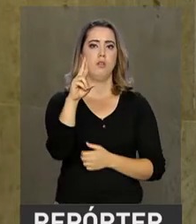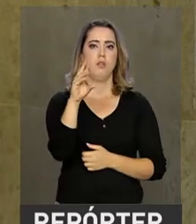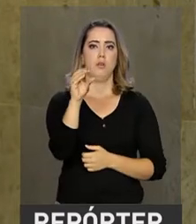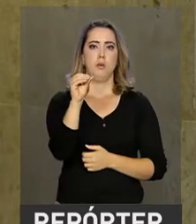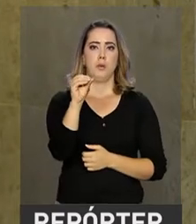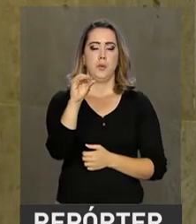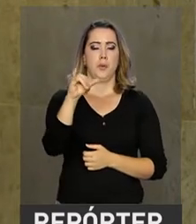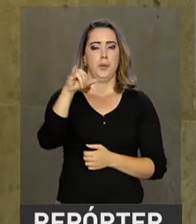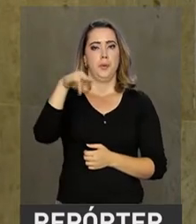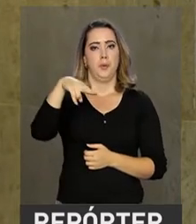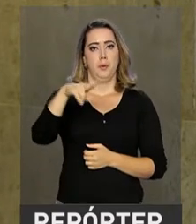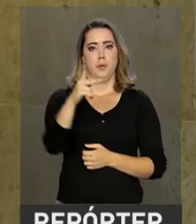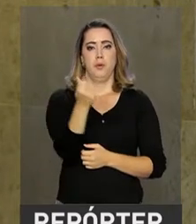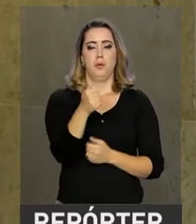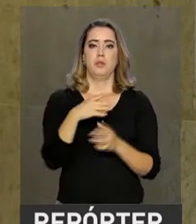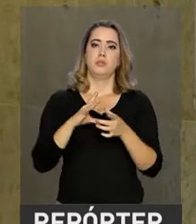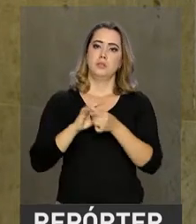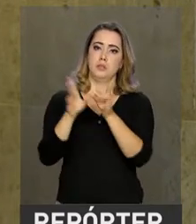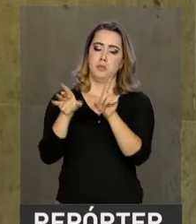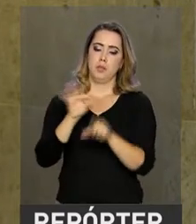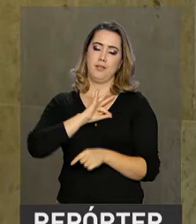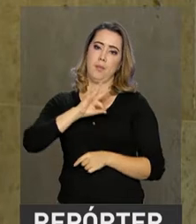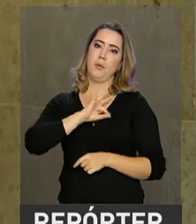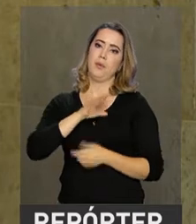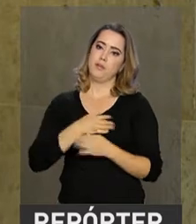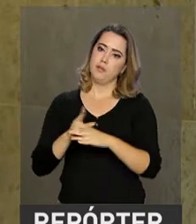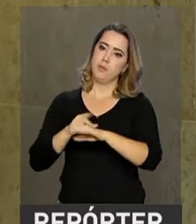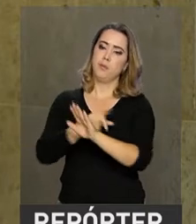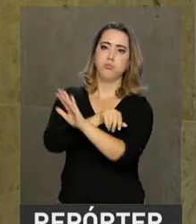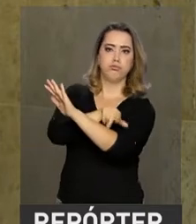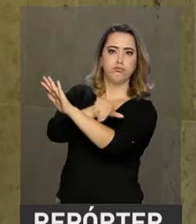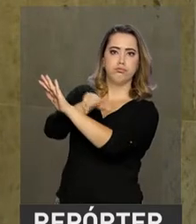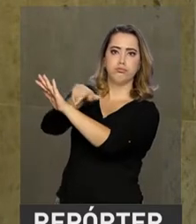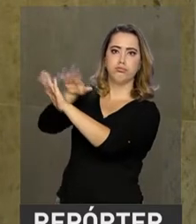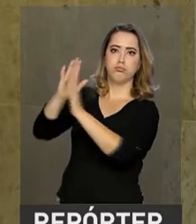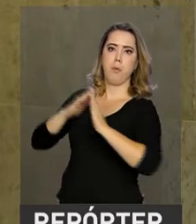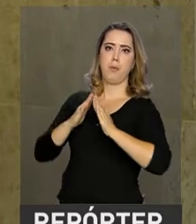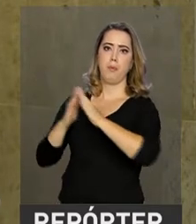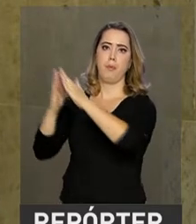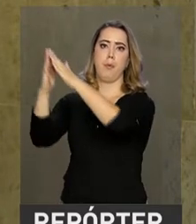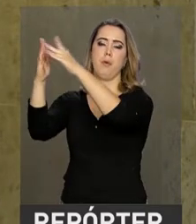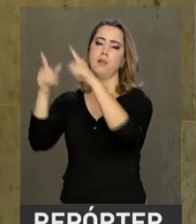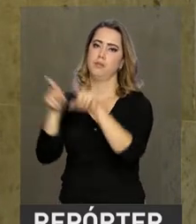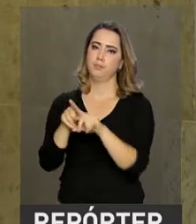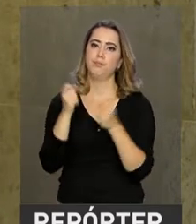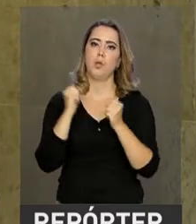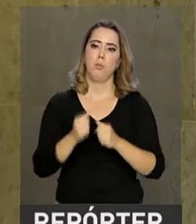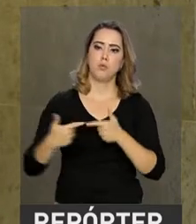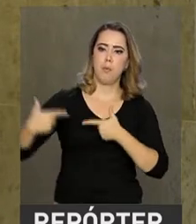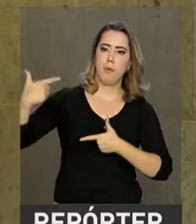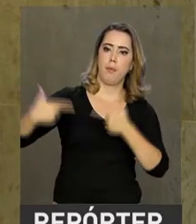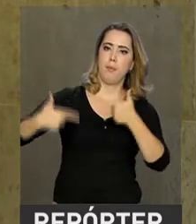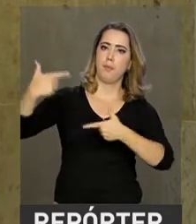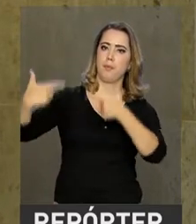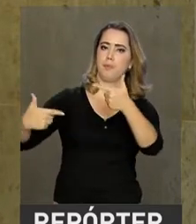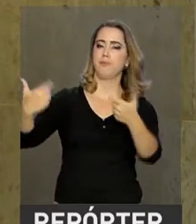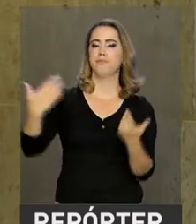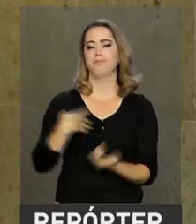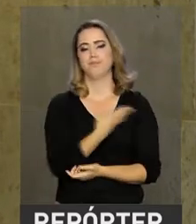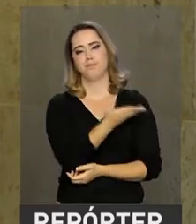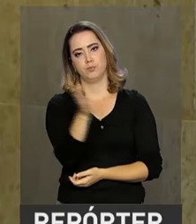isso deverão do policiamento para que ele possa subir possa continuar o enfrentamento com os criminosos os bichos também tem